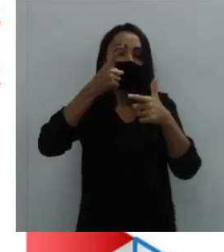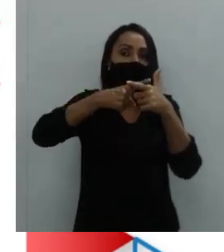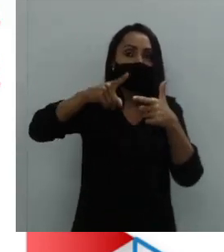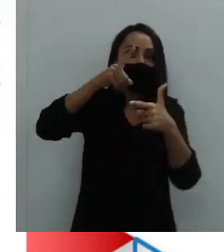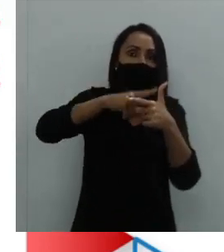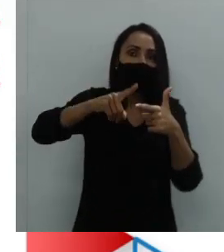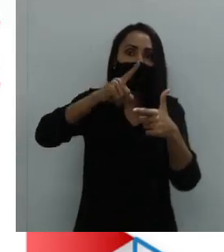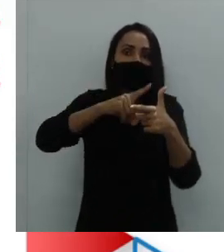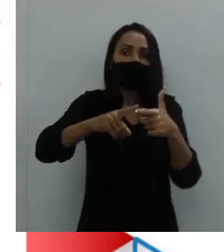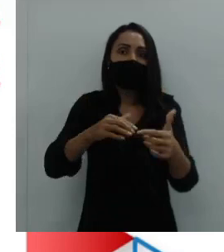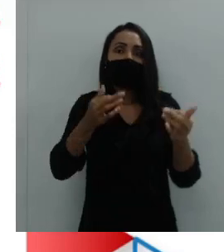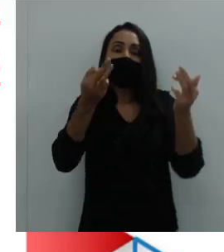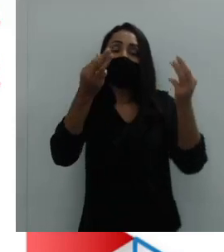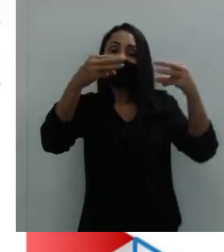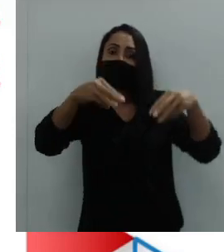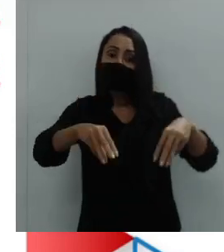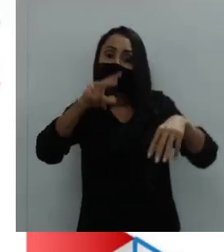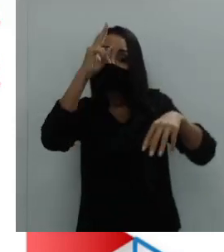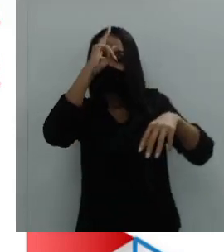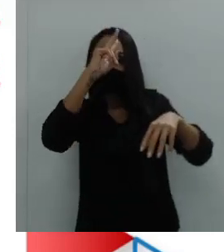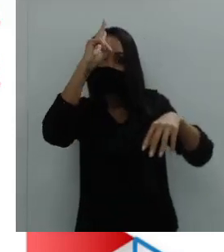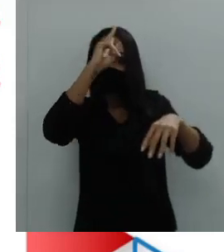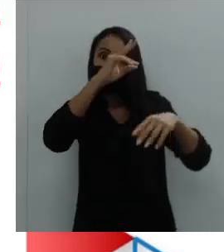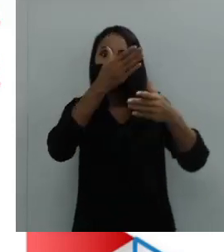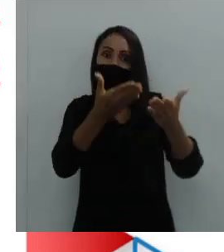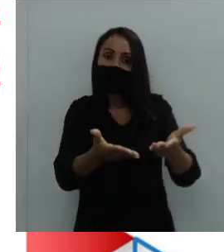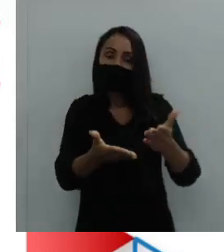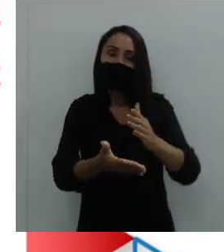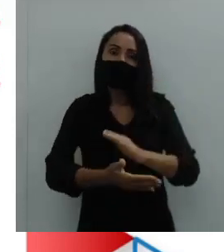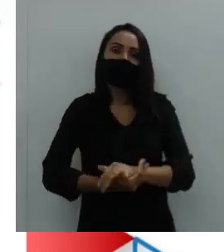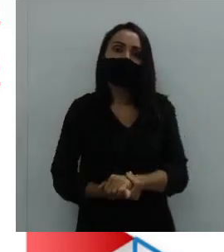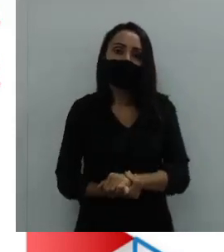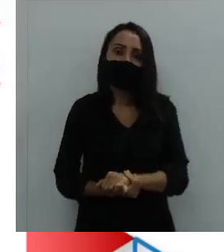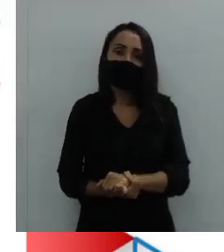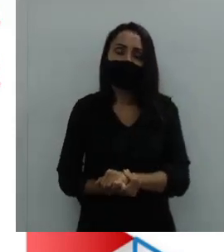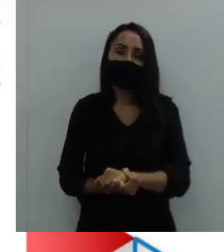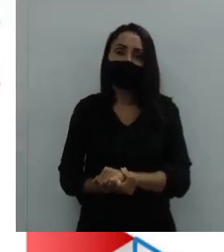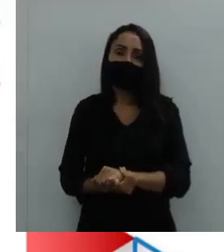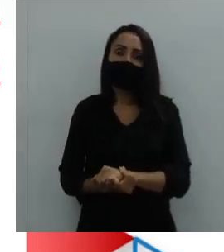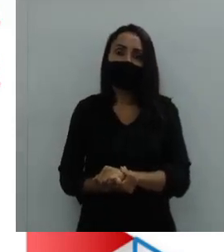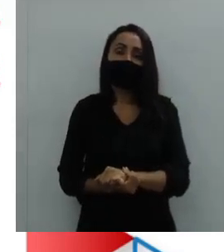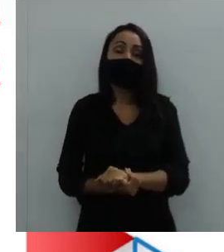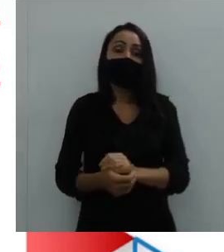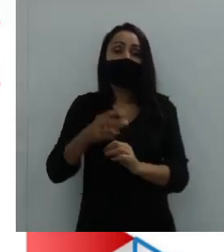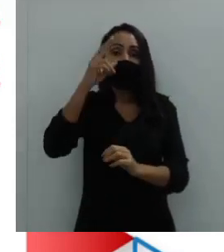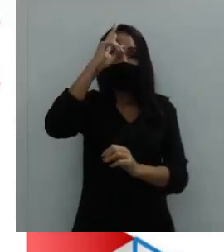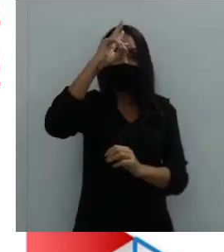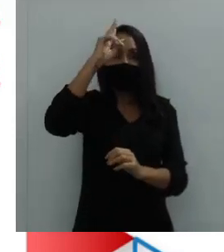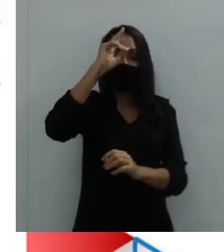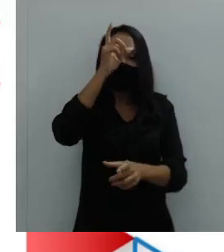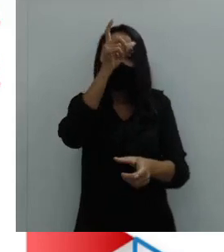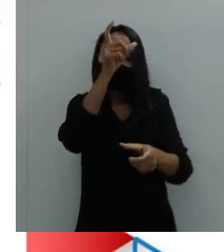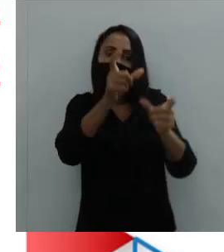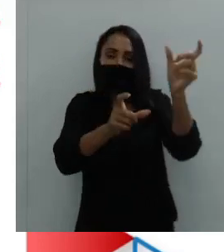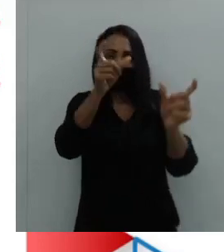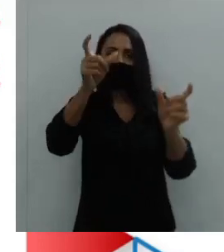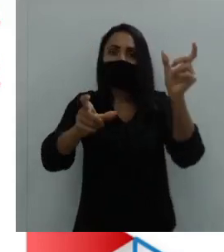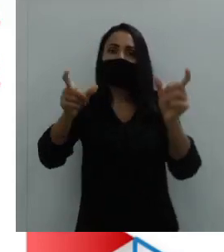o desfecho final da história, o desfecho da história, e lembrar os